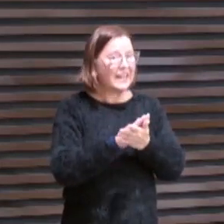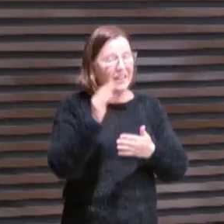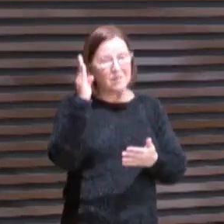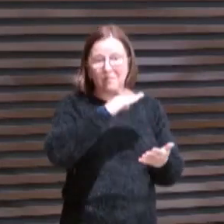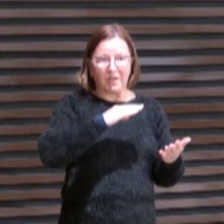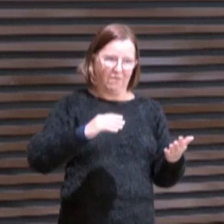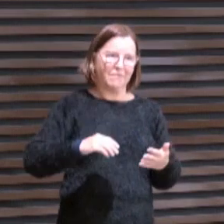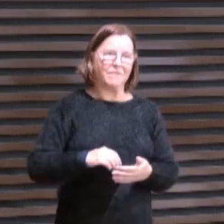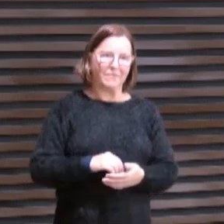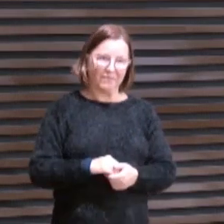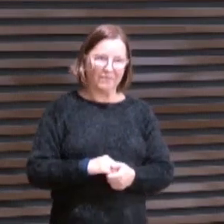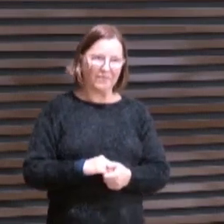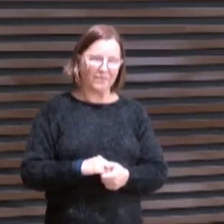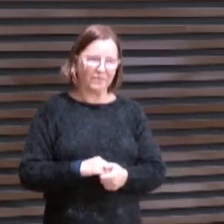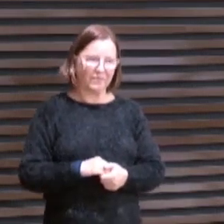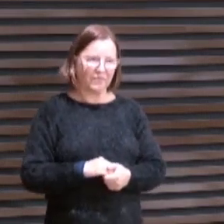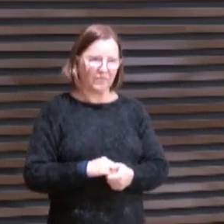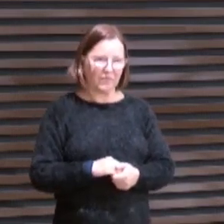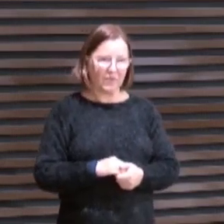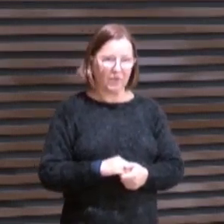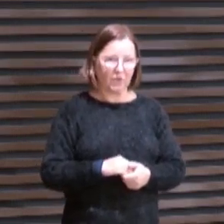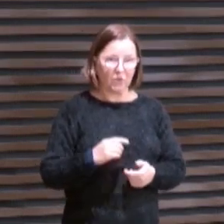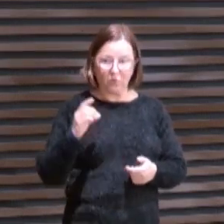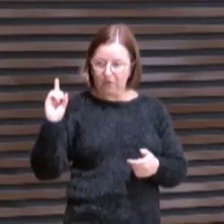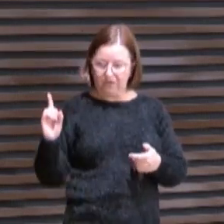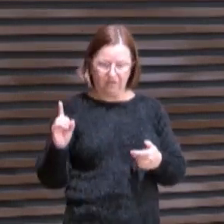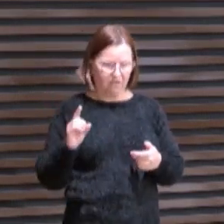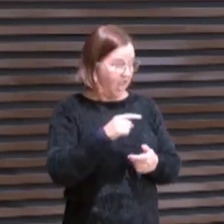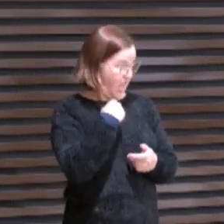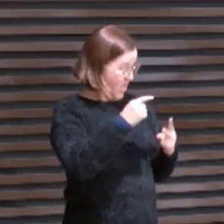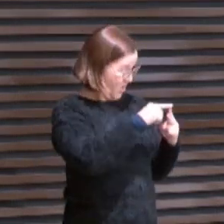até a dizer, olha, nós estamos aqui porque merecemos.